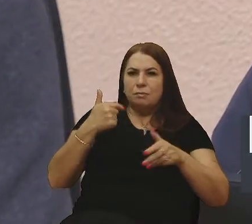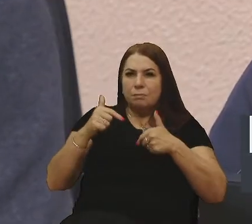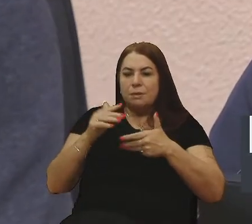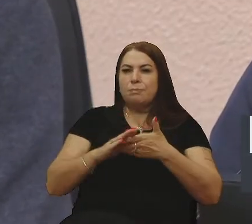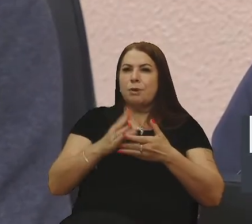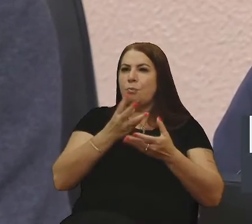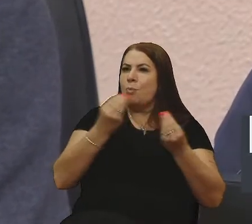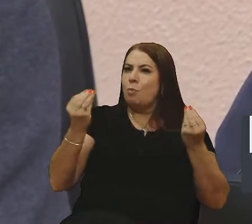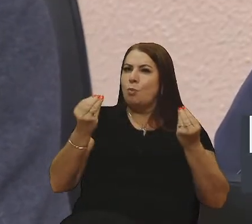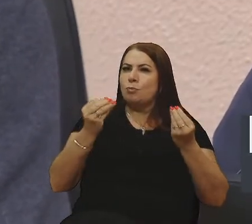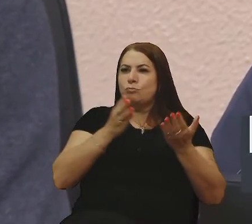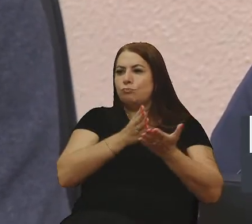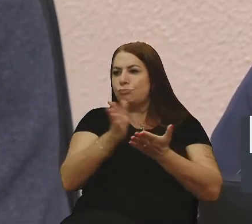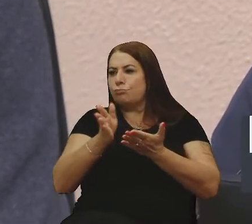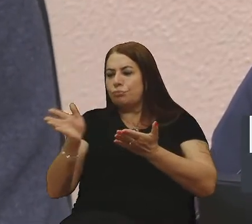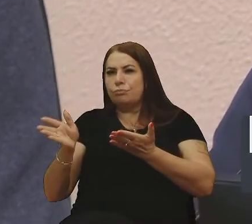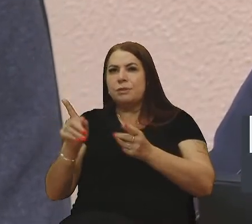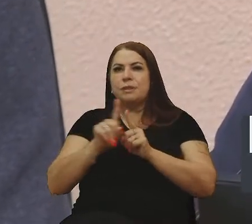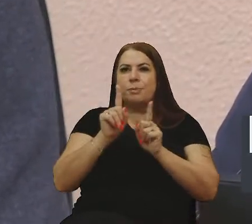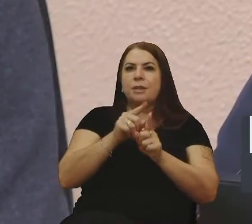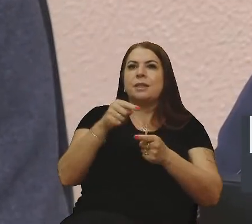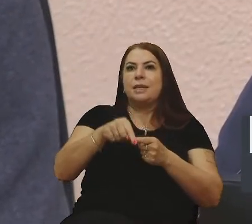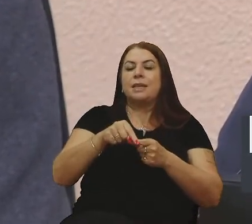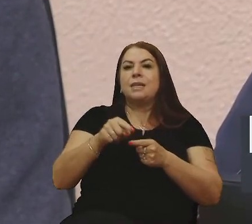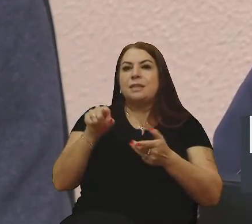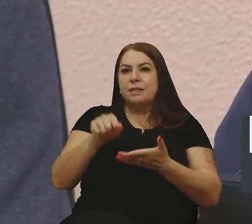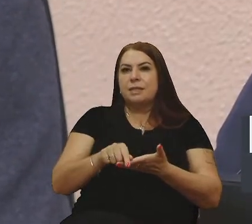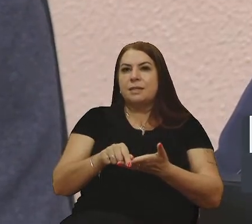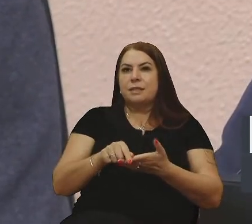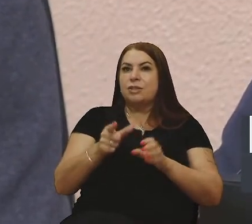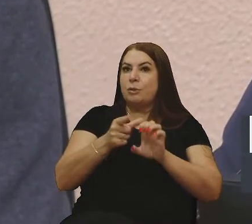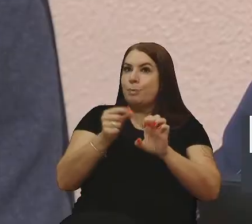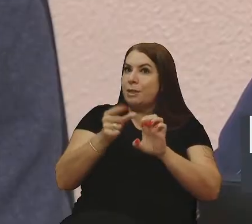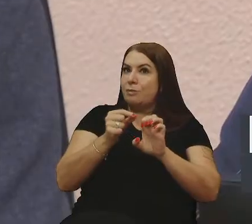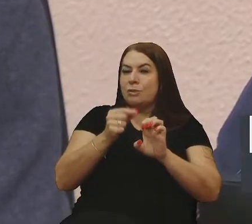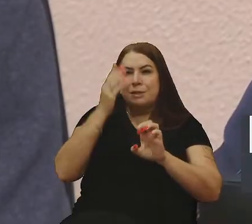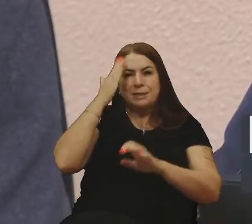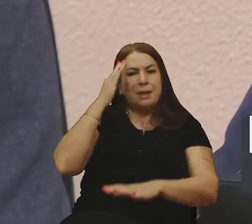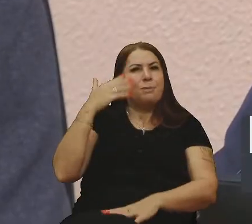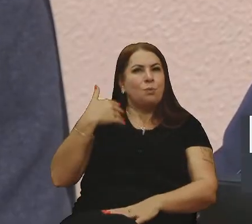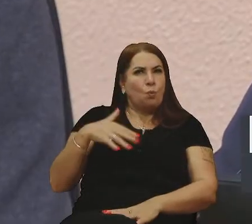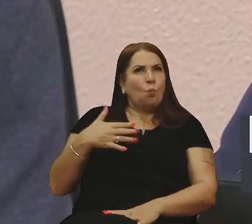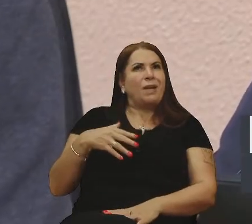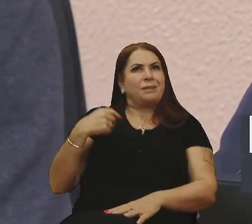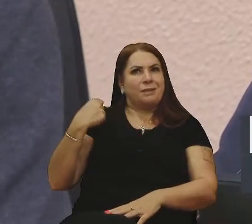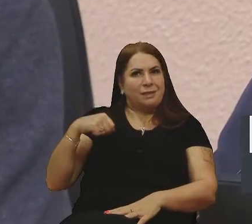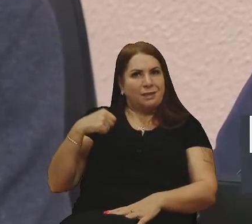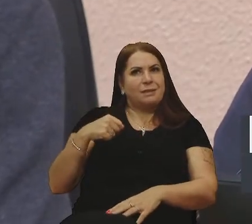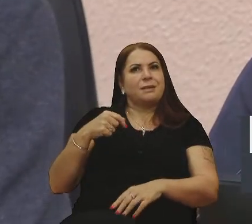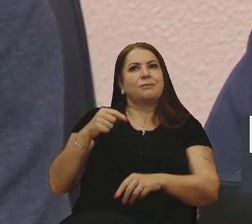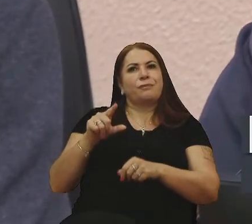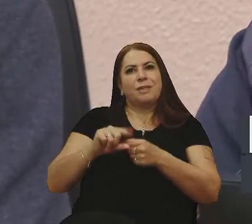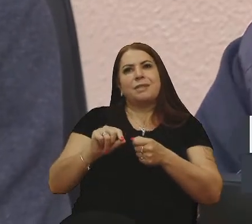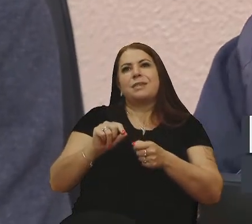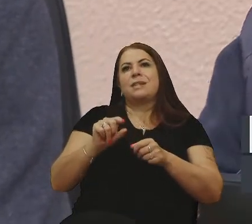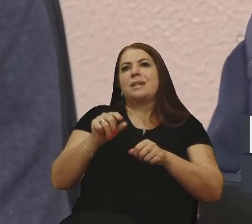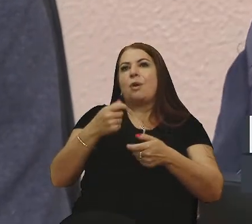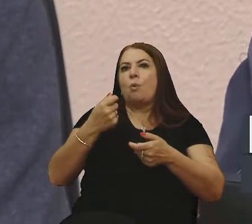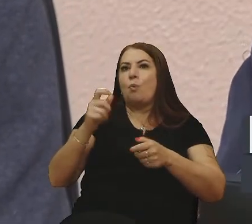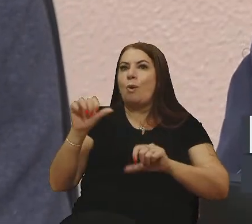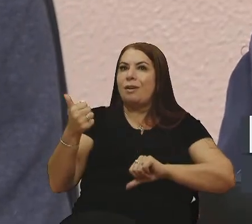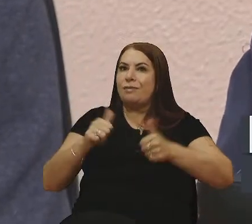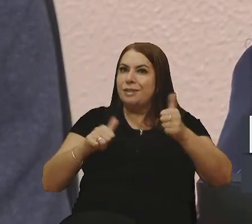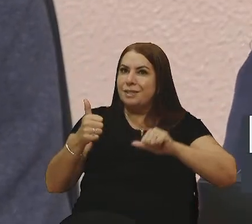em muitos ramos, inclusive nessa parte de empreendedorismo, nós sabemos o quanto é necessária a qualificação. Então, nós aqui